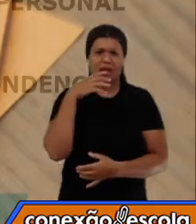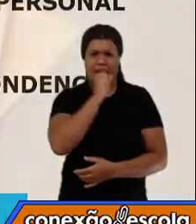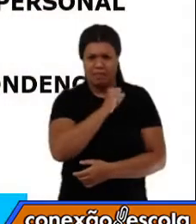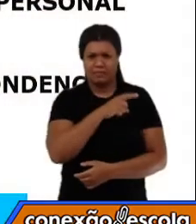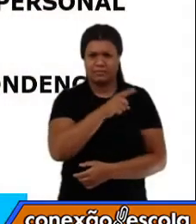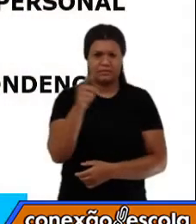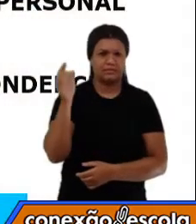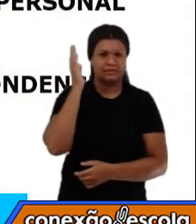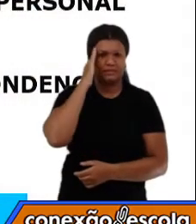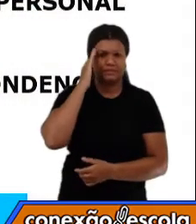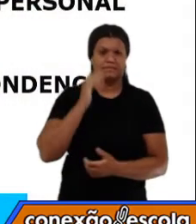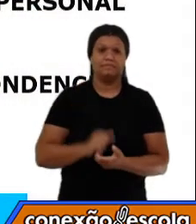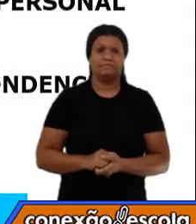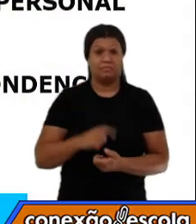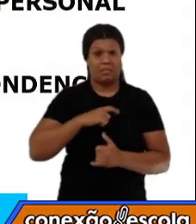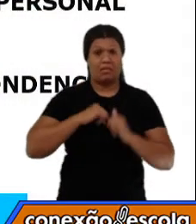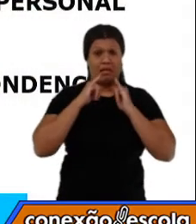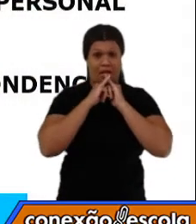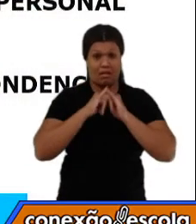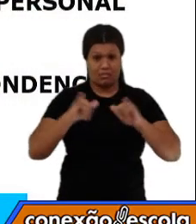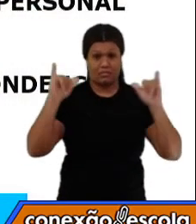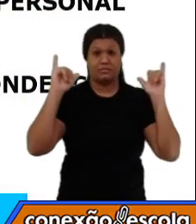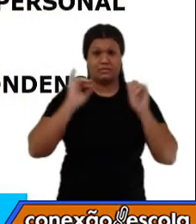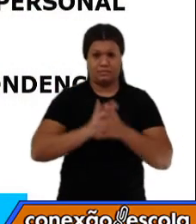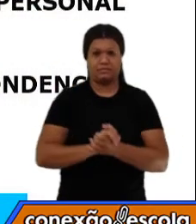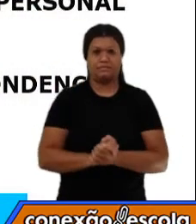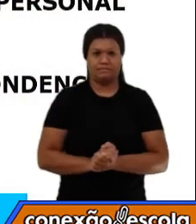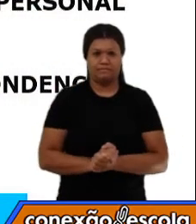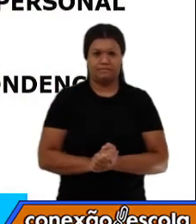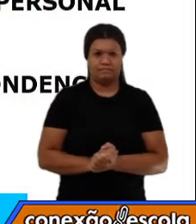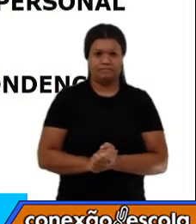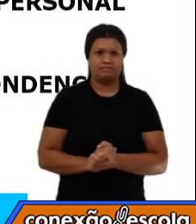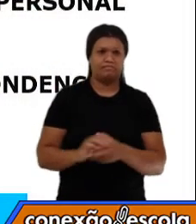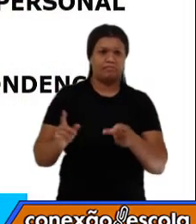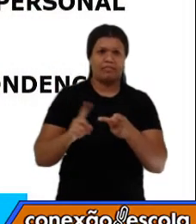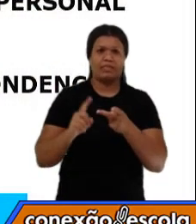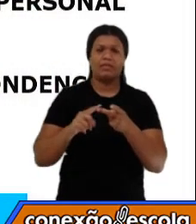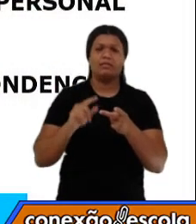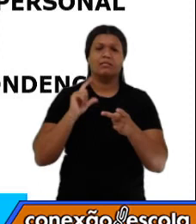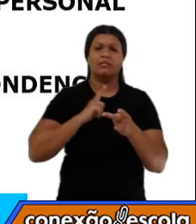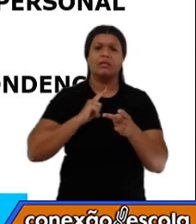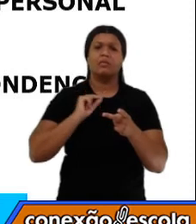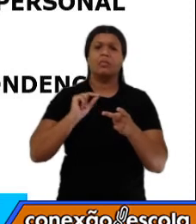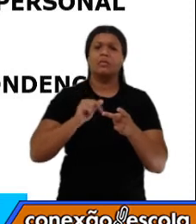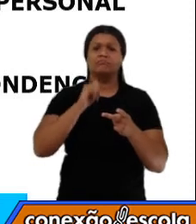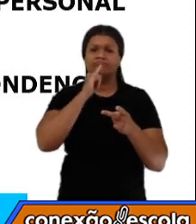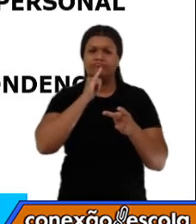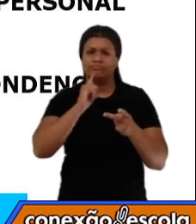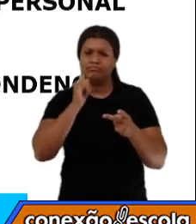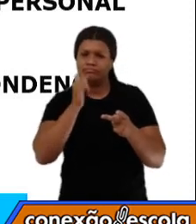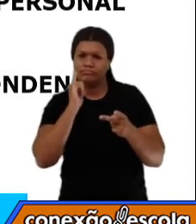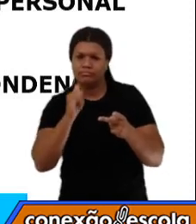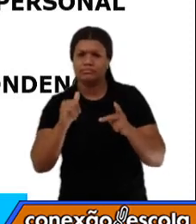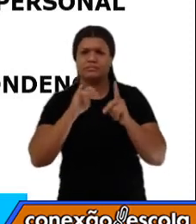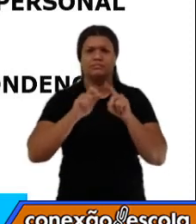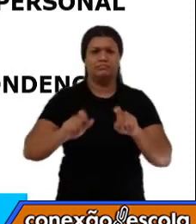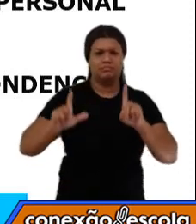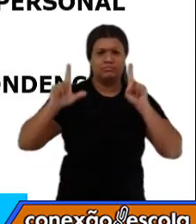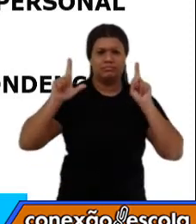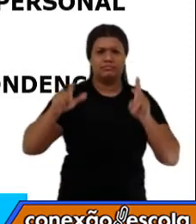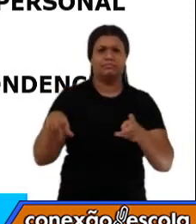uma ideia. Tem os anúncios, que são os adverts, as propagandas, que são as propagandas,